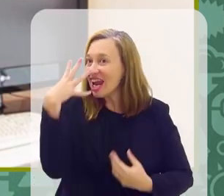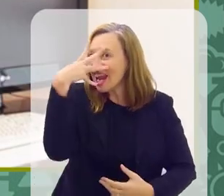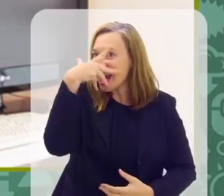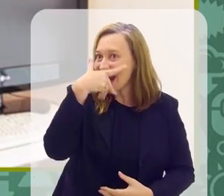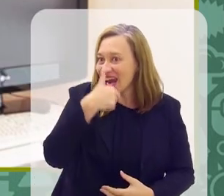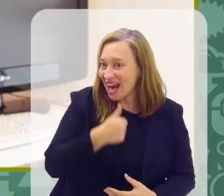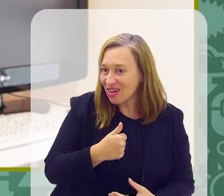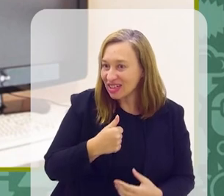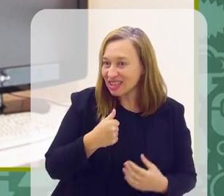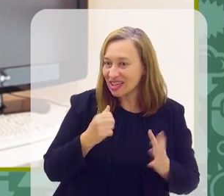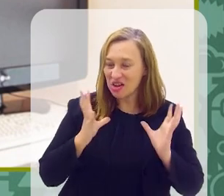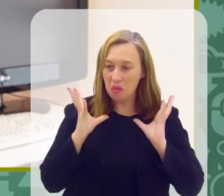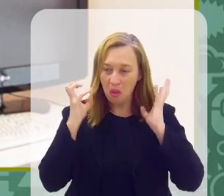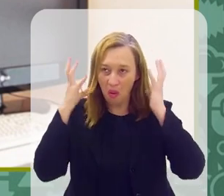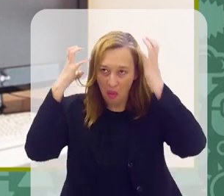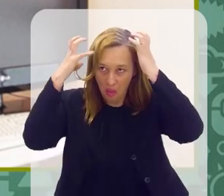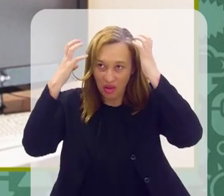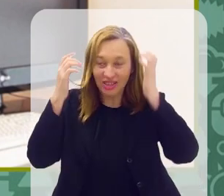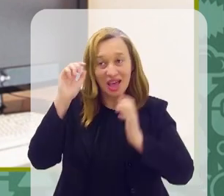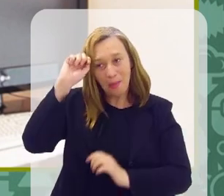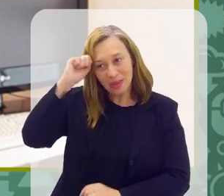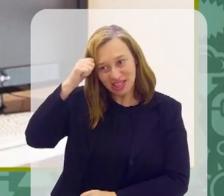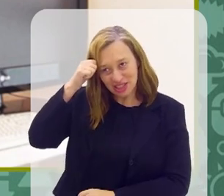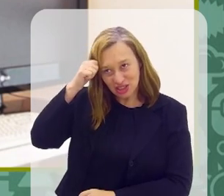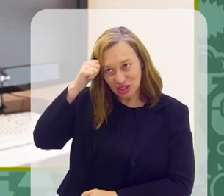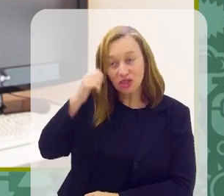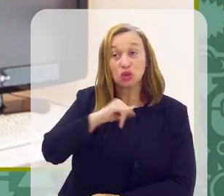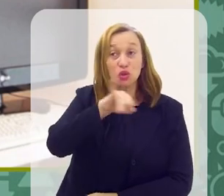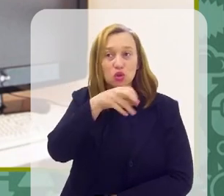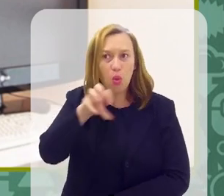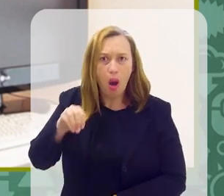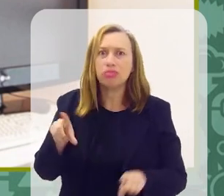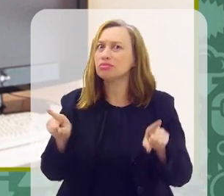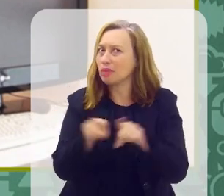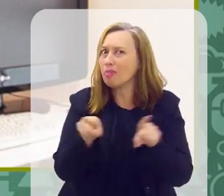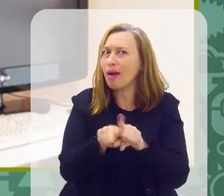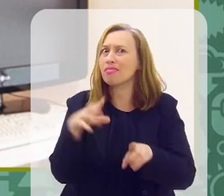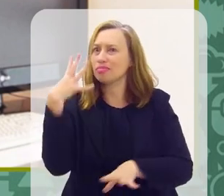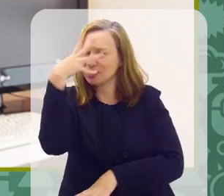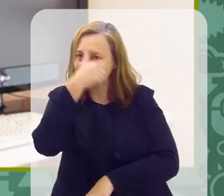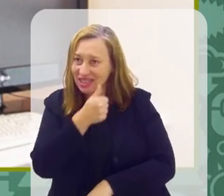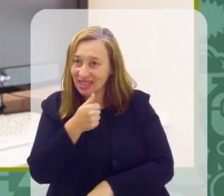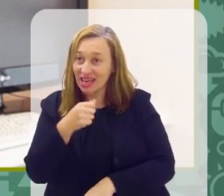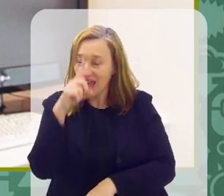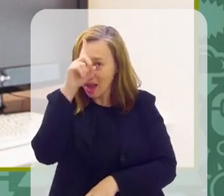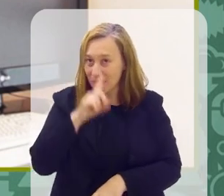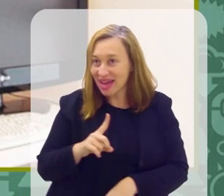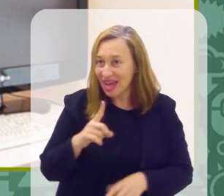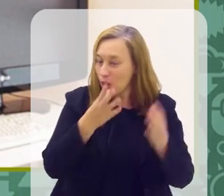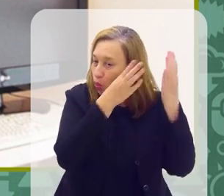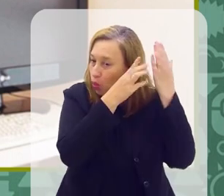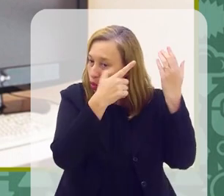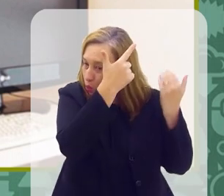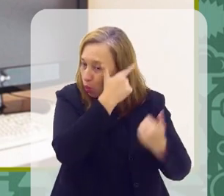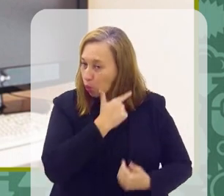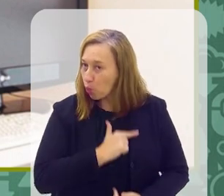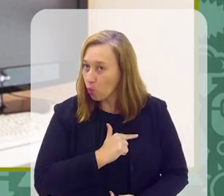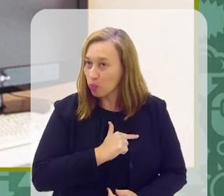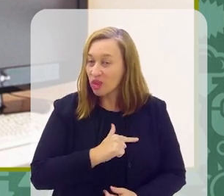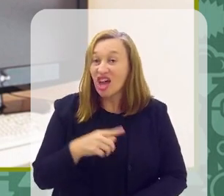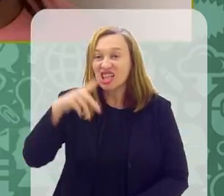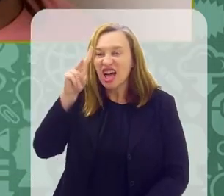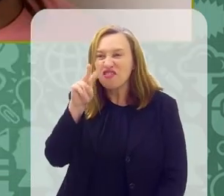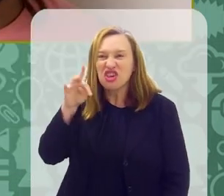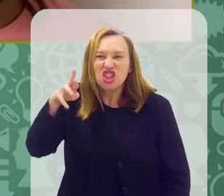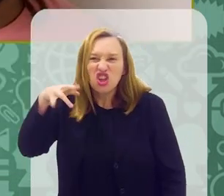bem bonito, é black power e é bem pretinho. O do João também é bonito, é amarelo e bem lisinho.